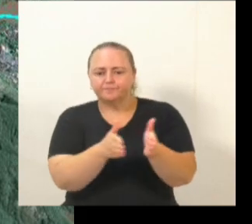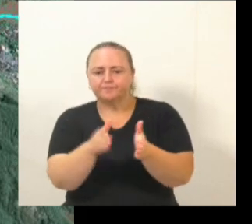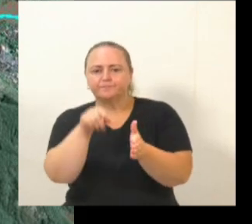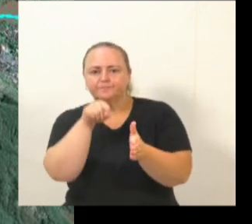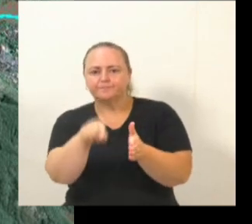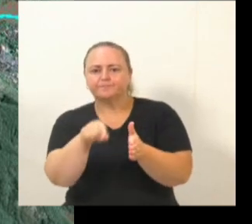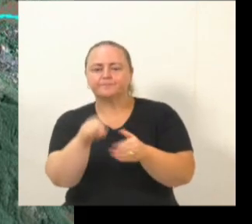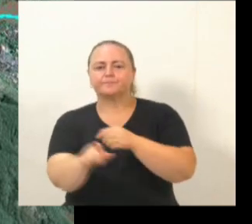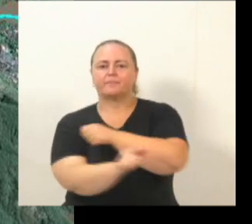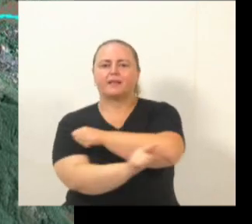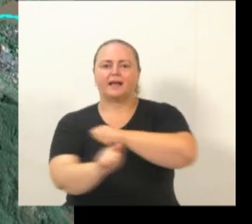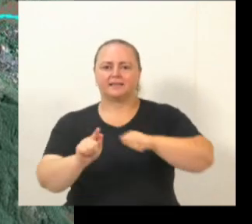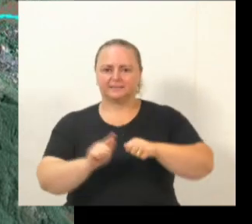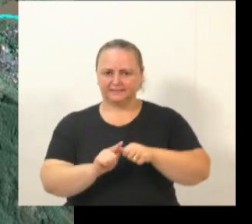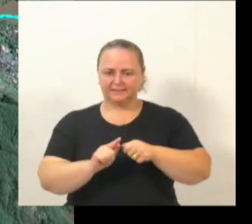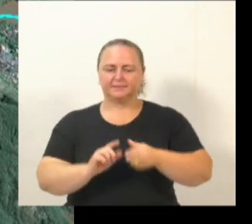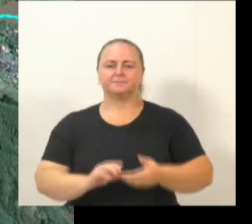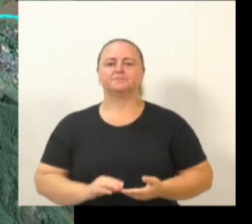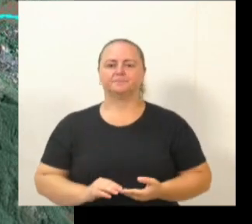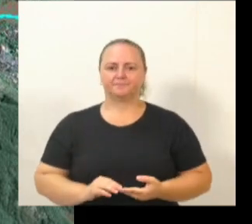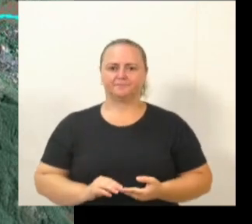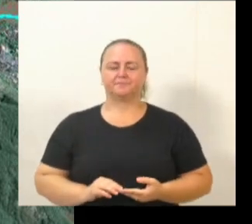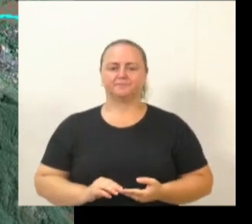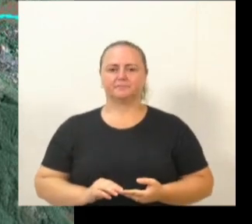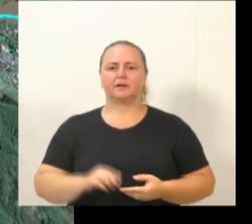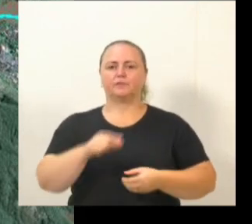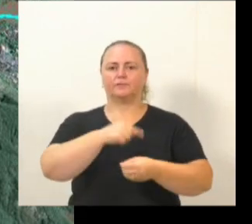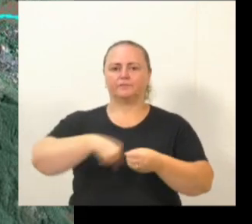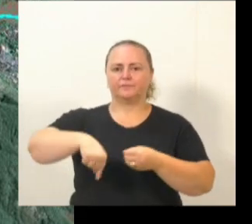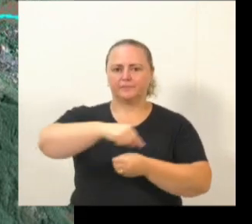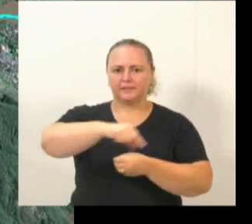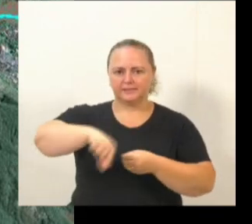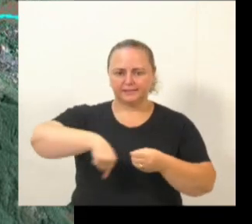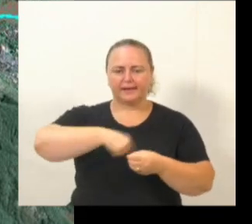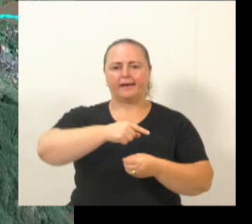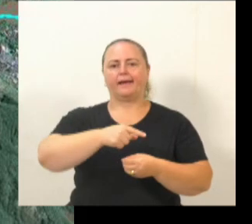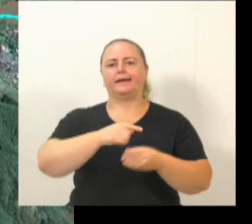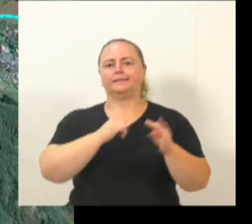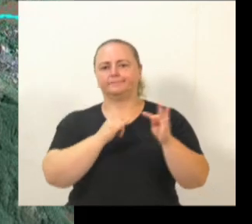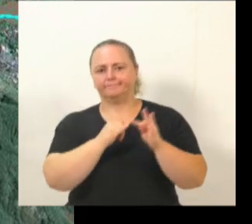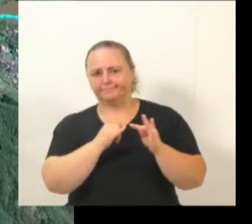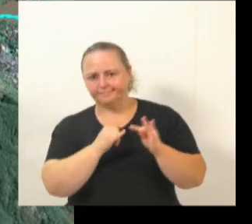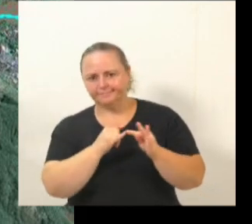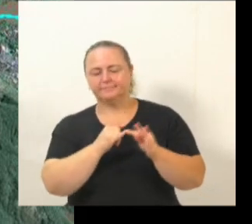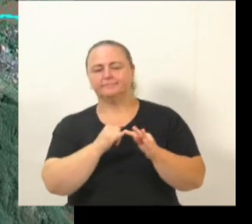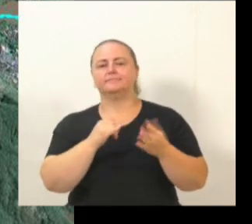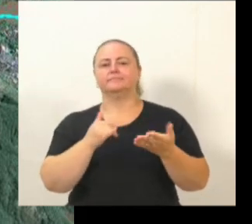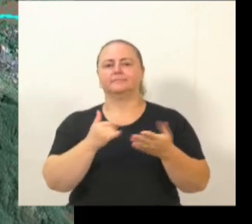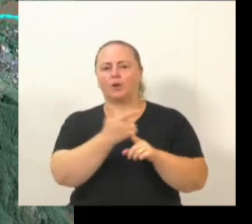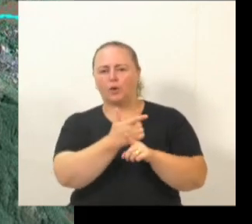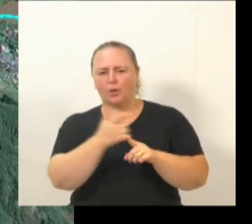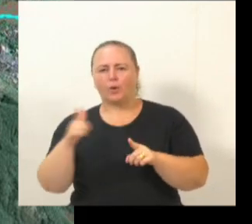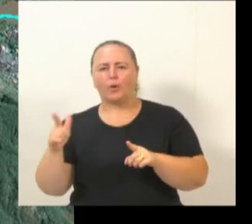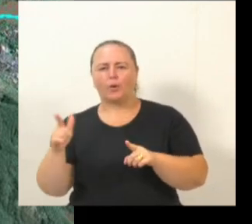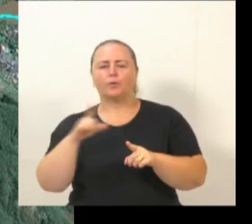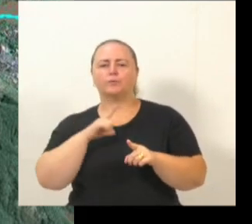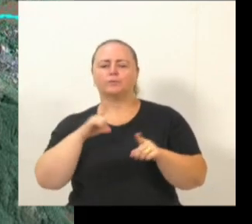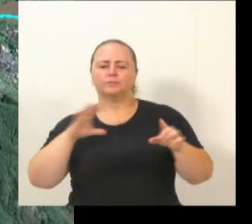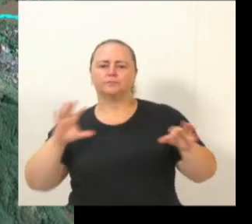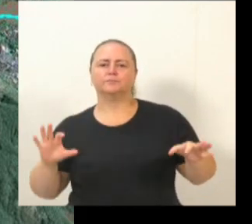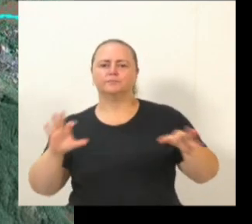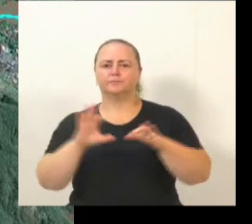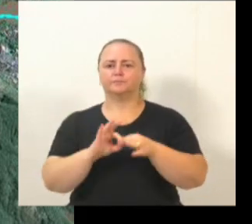Fonte, e Coab, Fidelis e José Reuter teriam redes, ligações domiciliares e uma estação de